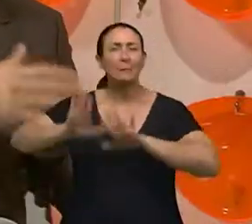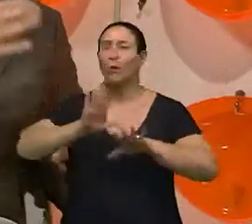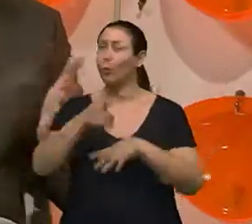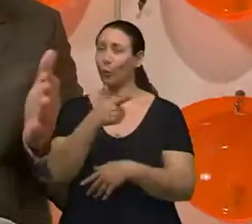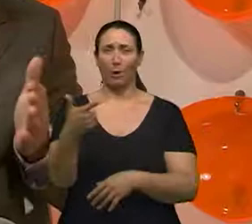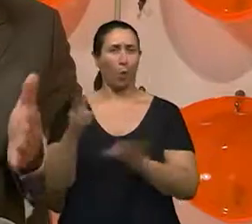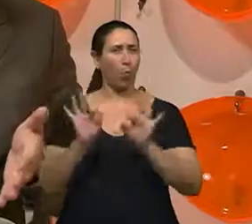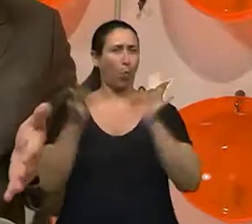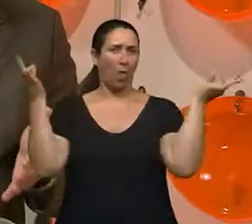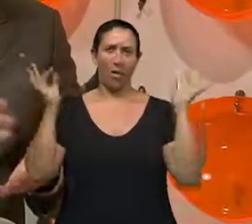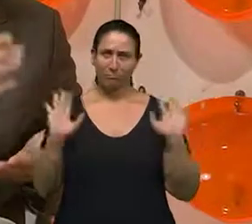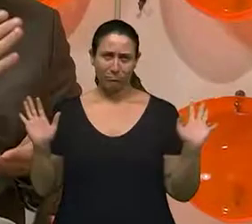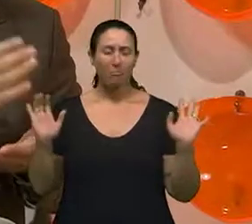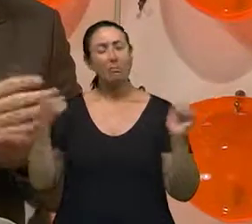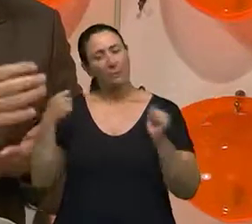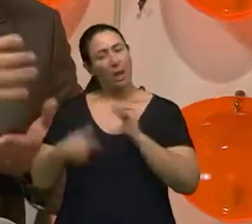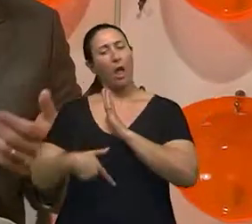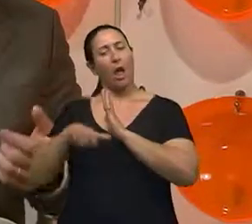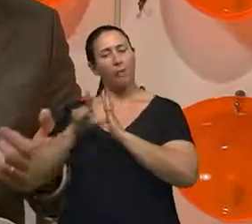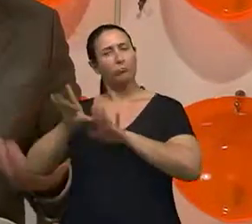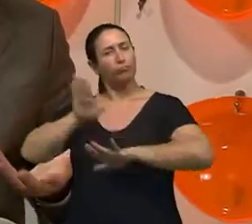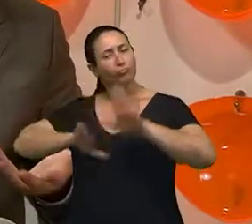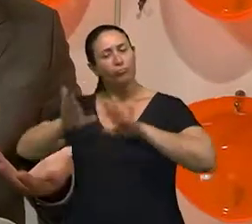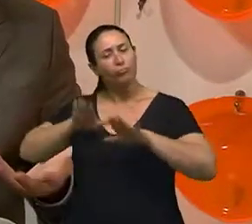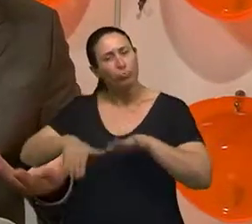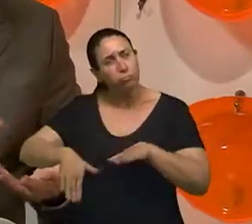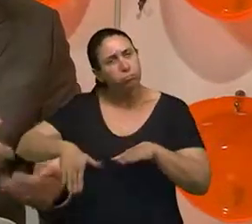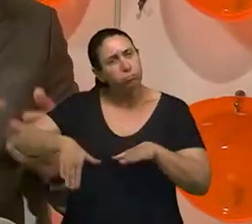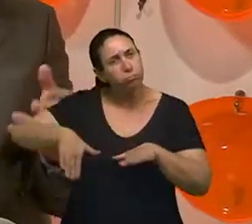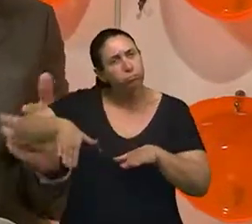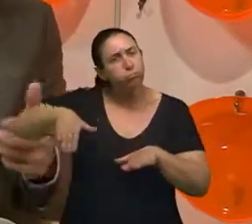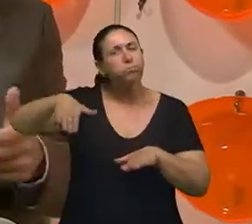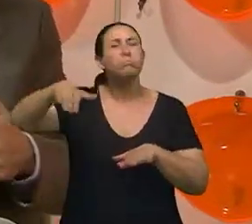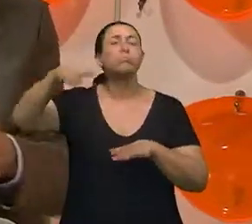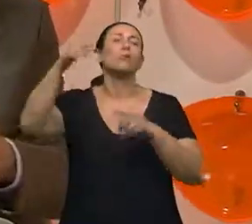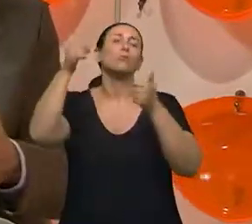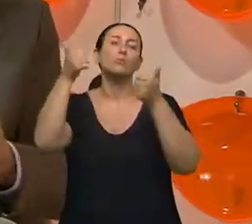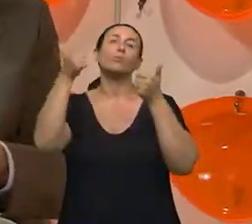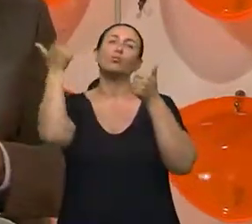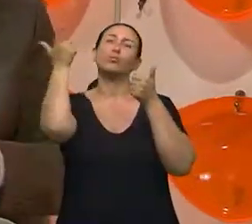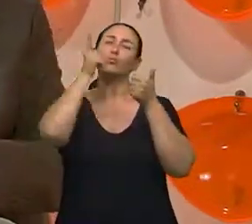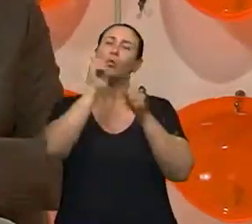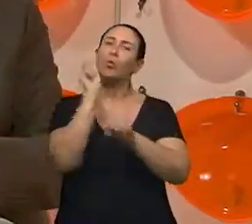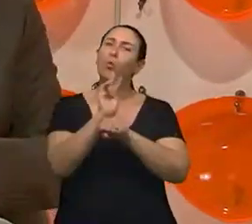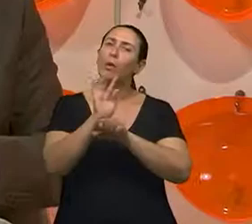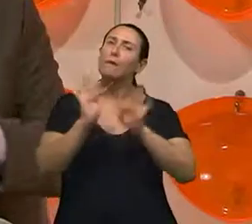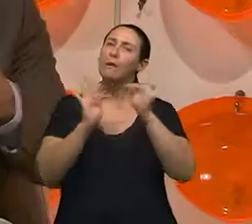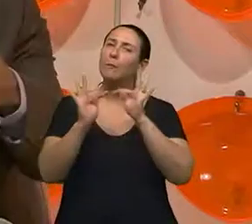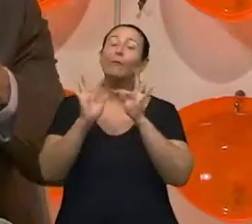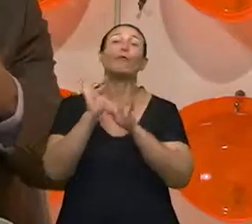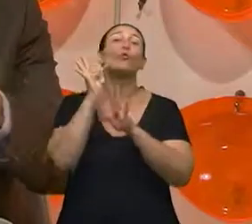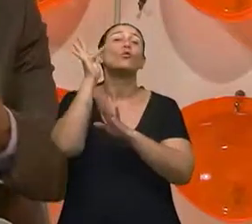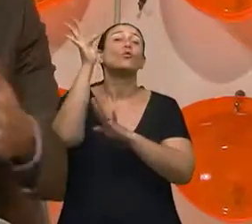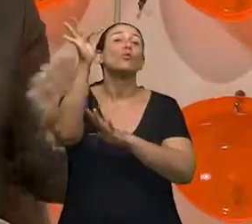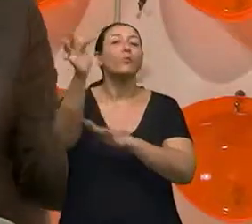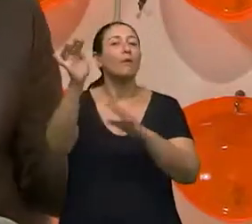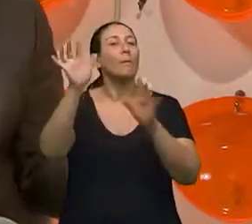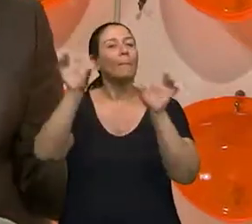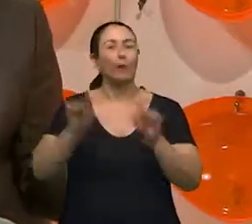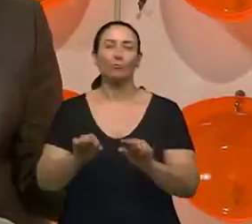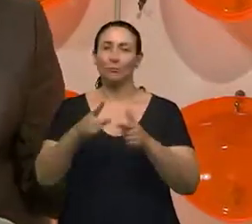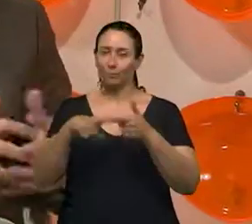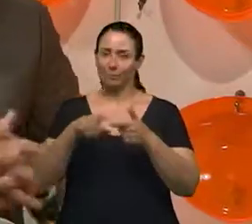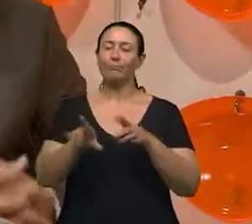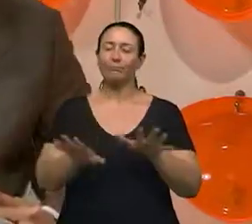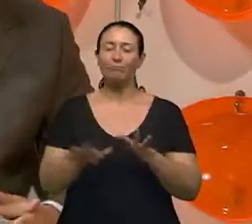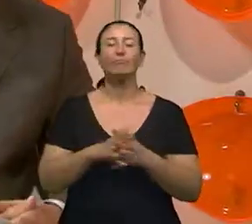a infância até a idade adulta, para que se meça a pressão ocular e se possa evitar problemas mais tarde em pessoas que têm